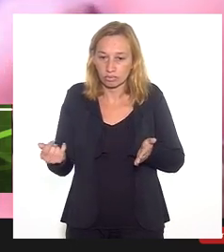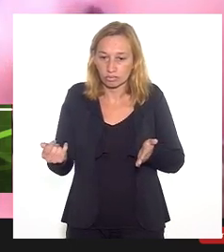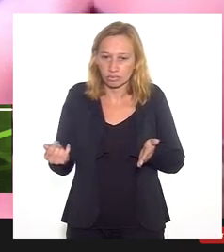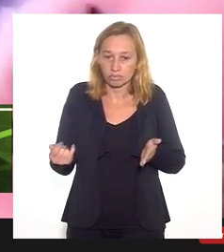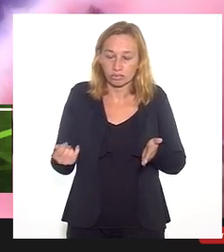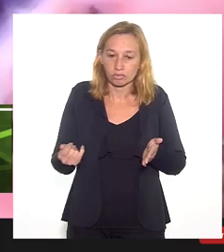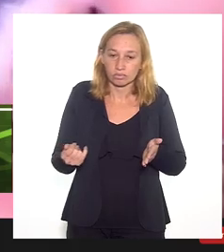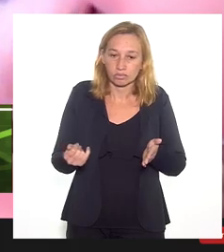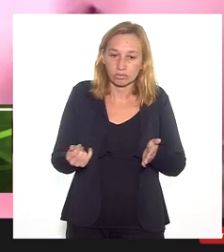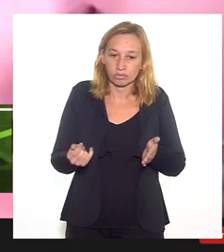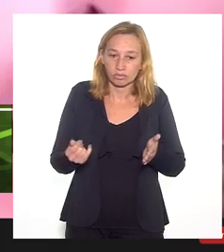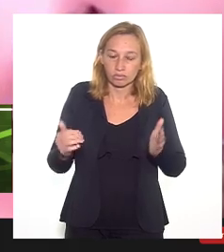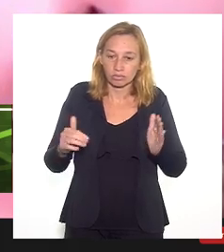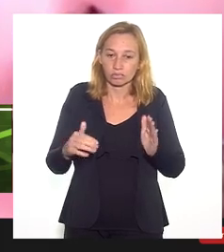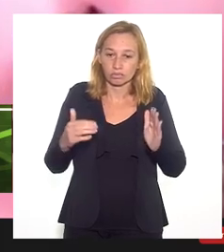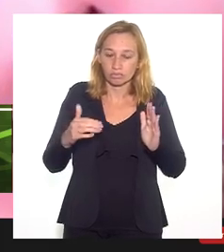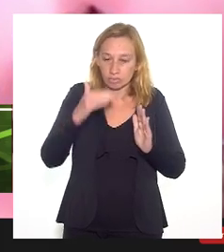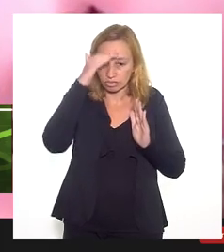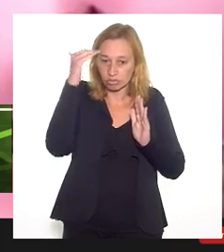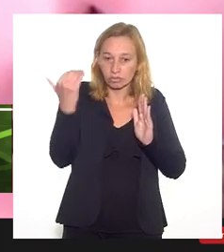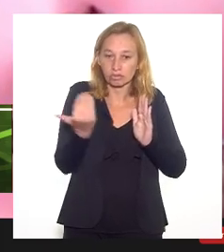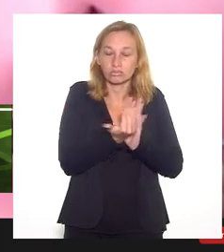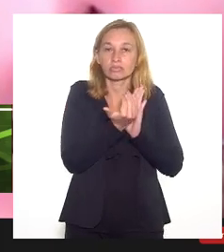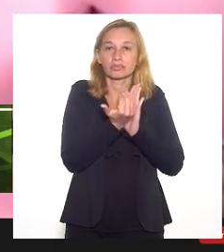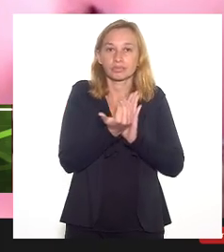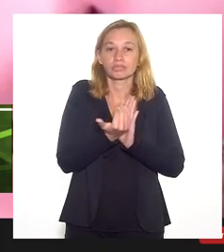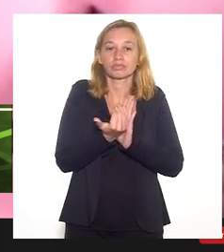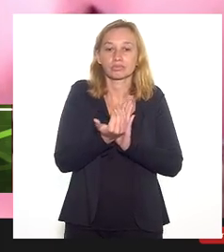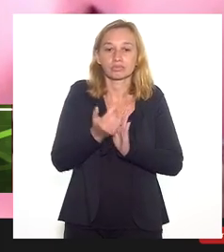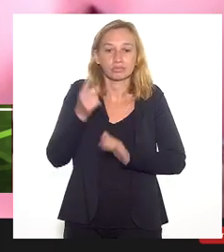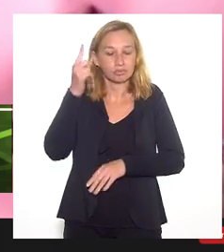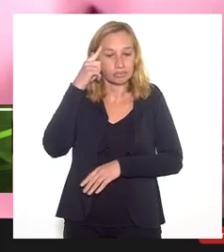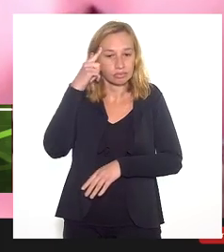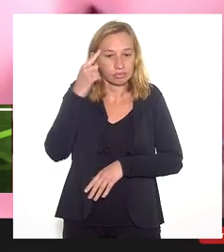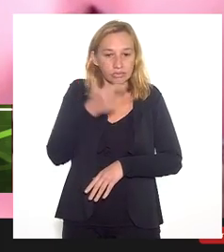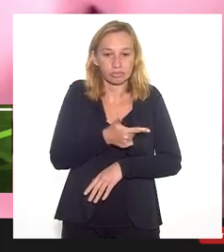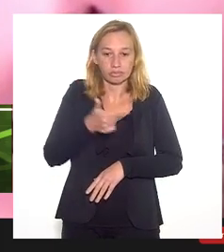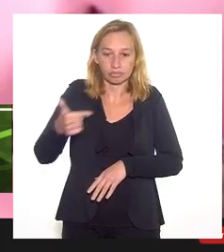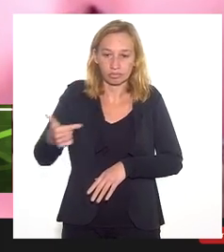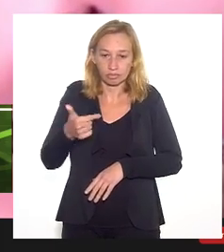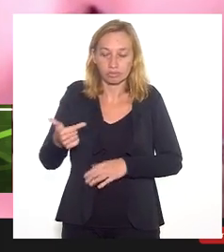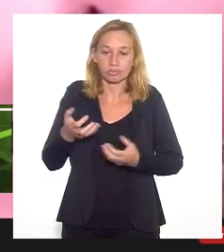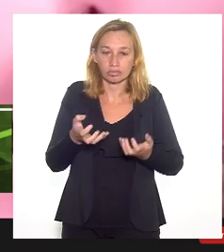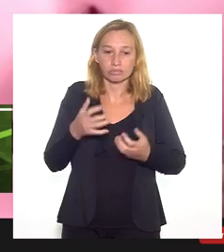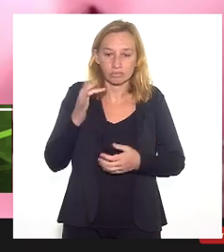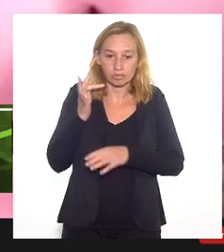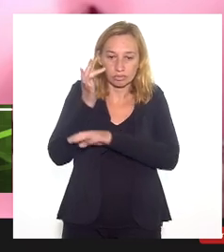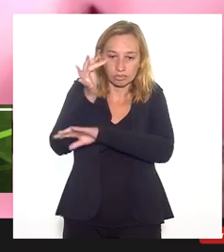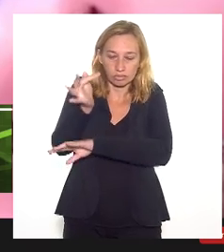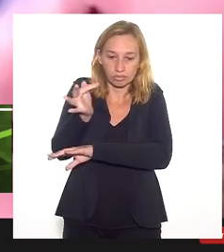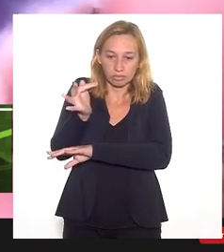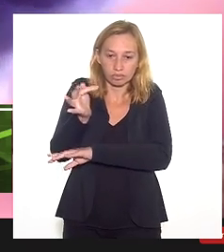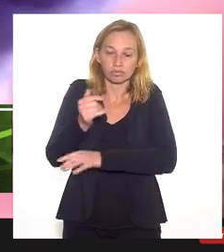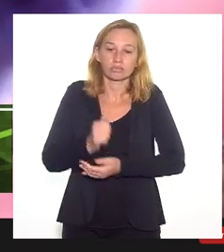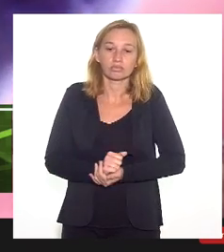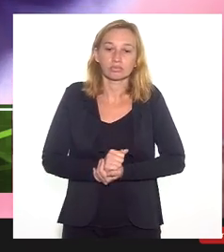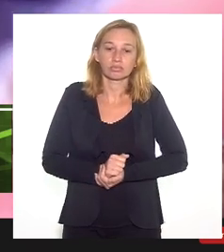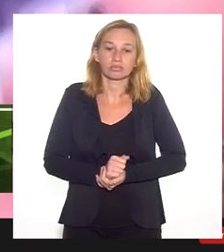pauta e passem em uma realidade para quem sabe em 2022 a gente poder ter a esperança de recuperar